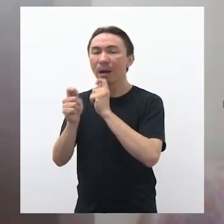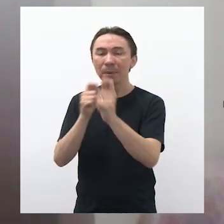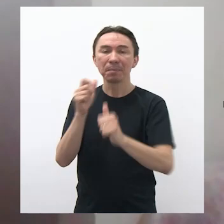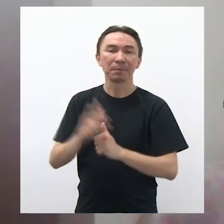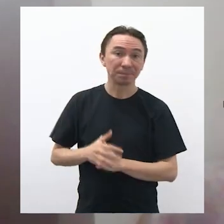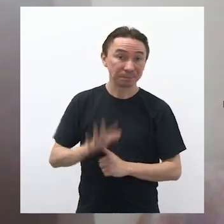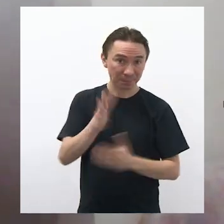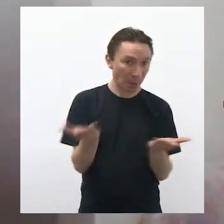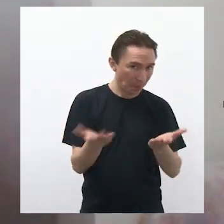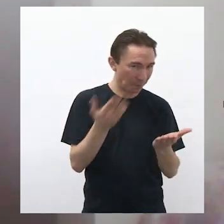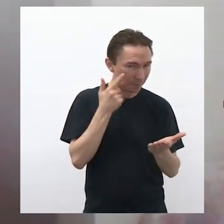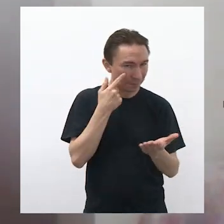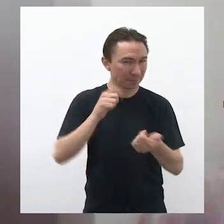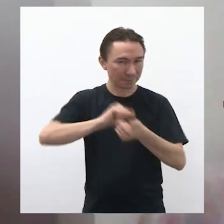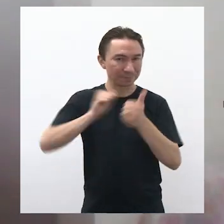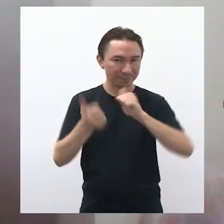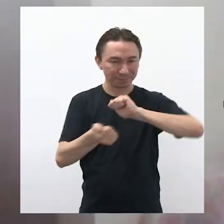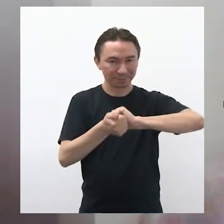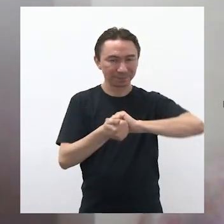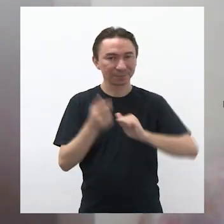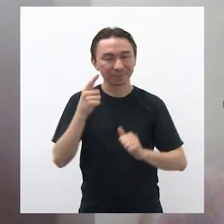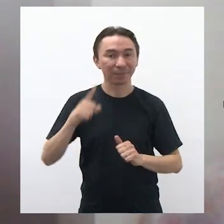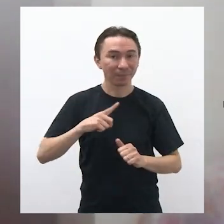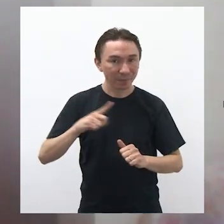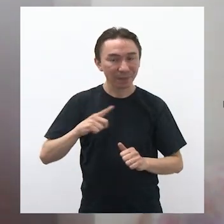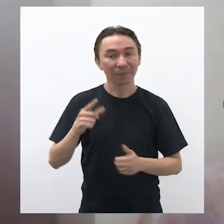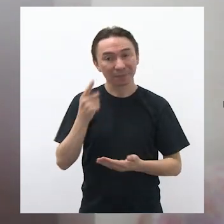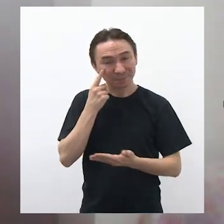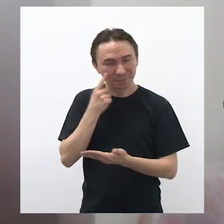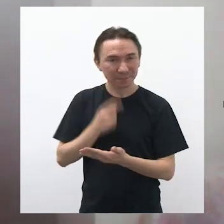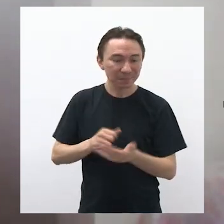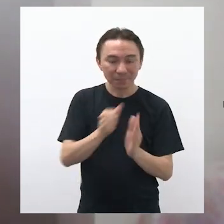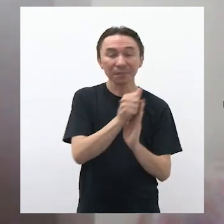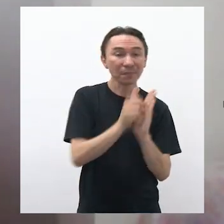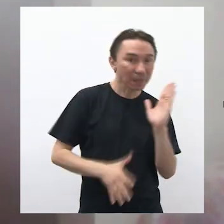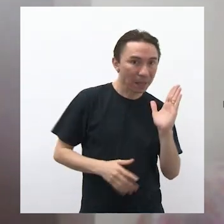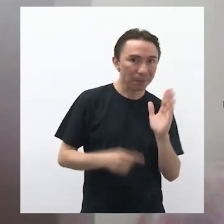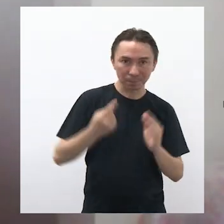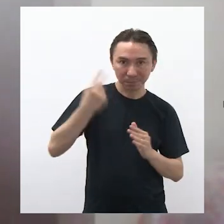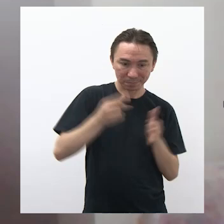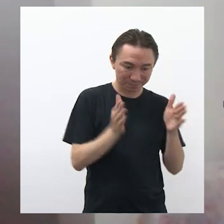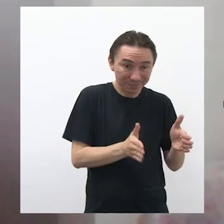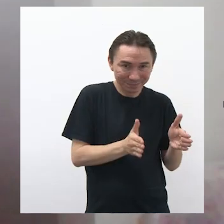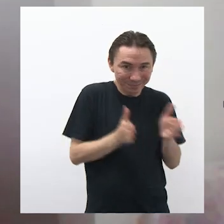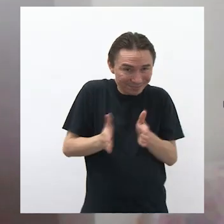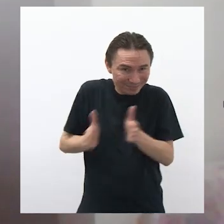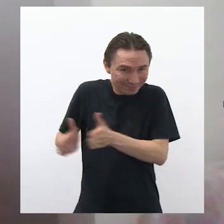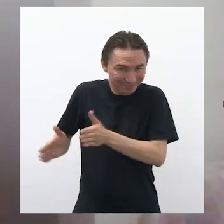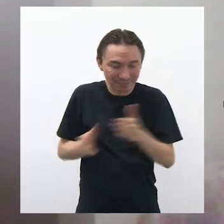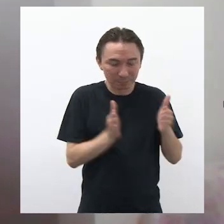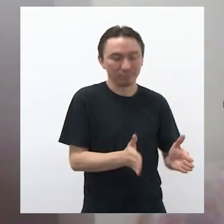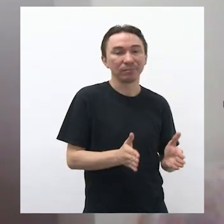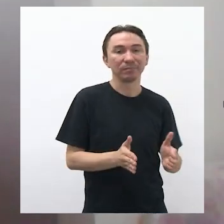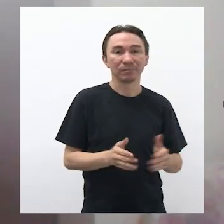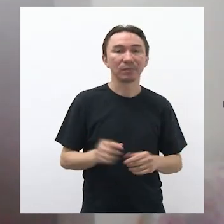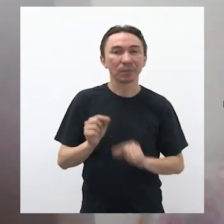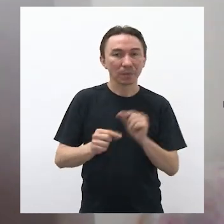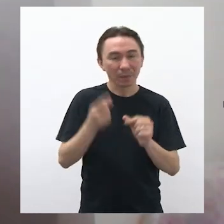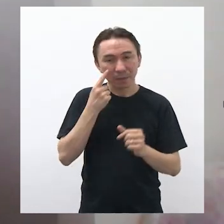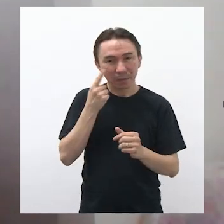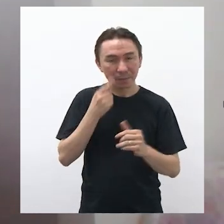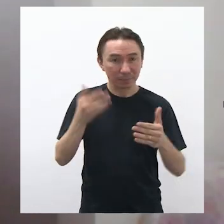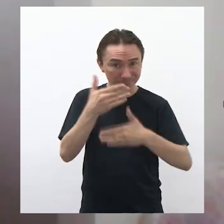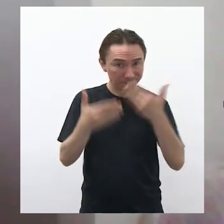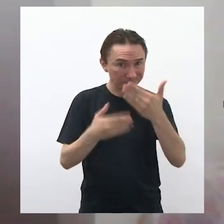gente tem, que é esse slide, que faz esse primeiro passo da atividade, então, que está proposta, né? Que é o slide 11, e que ele